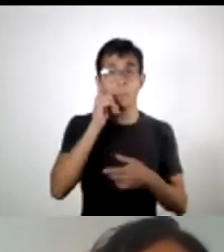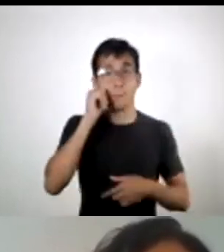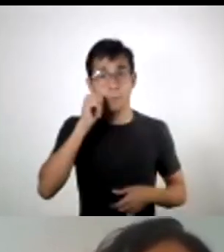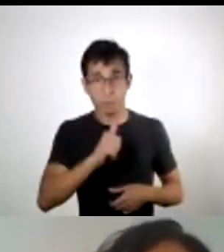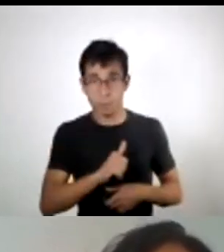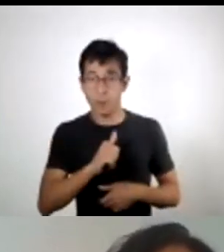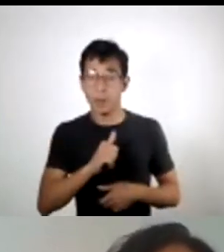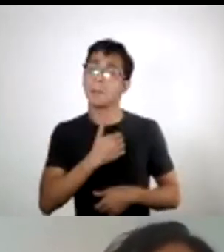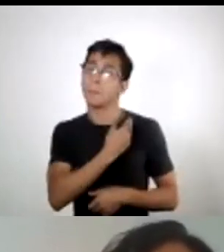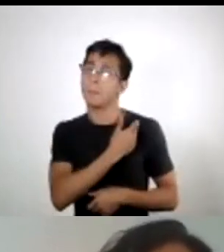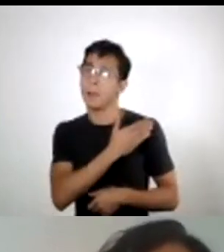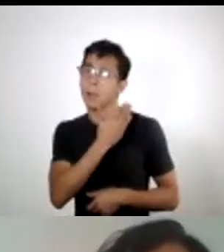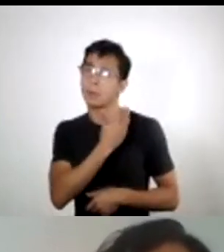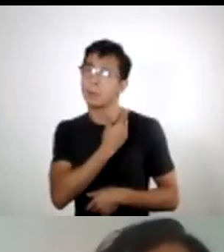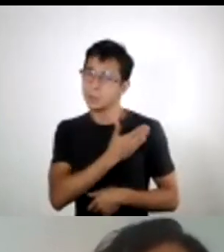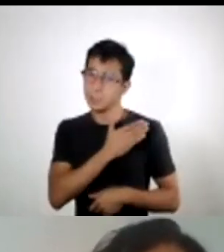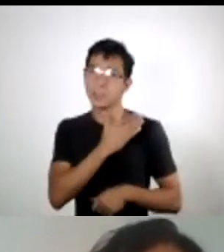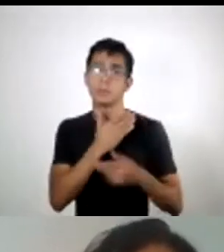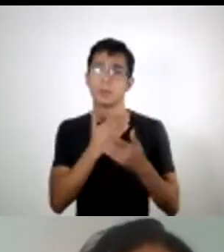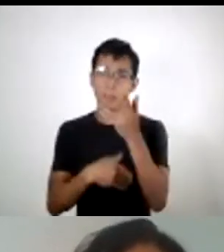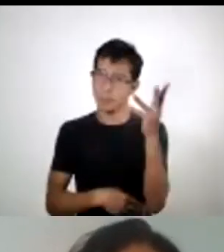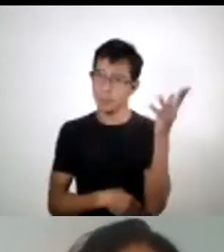a gente tem essa